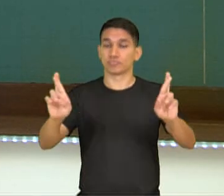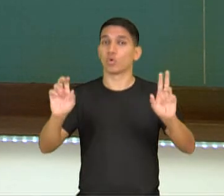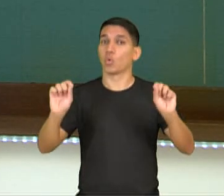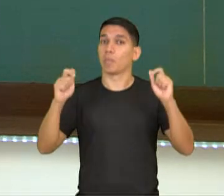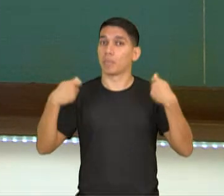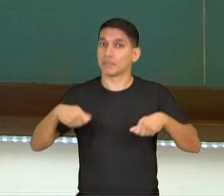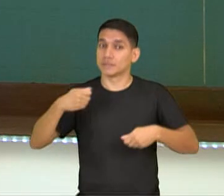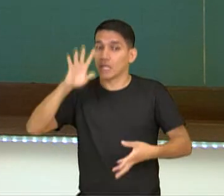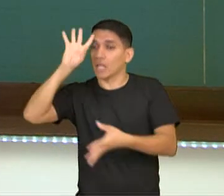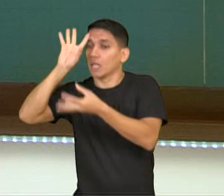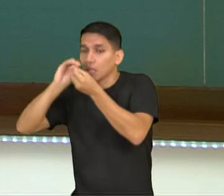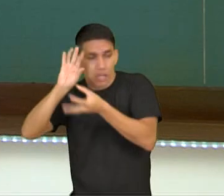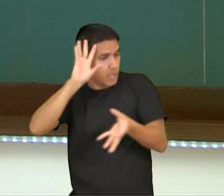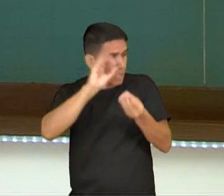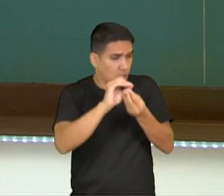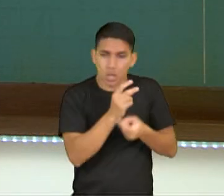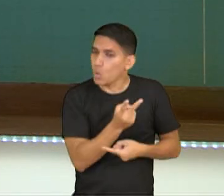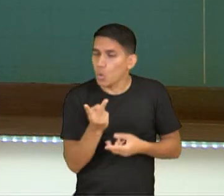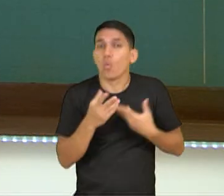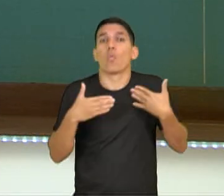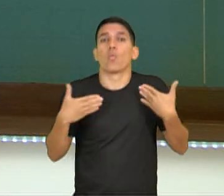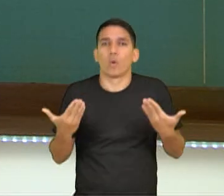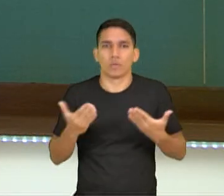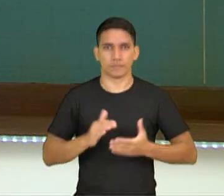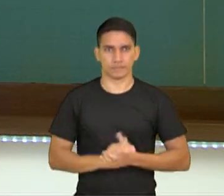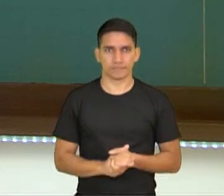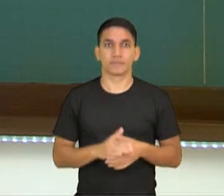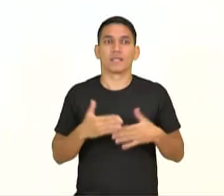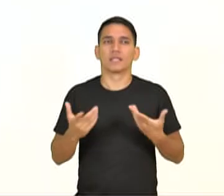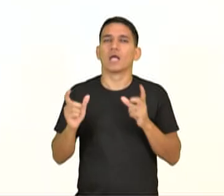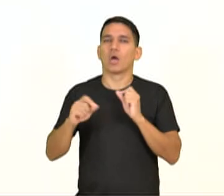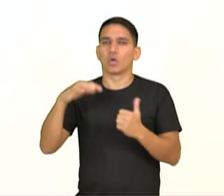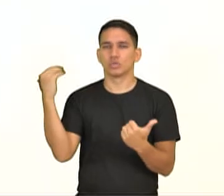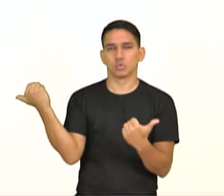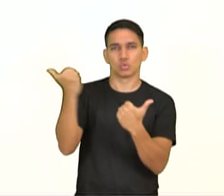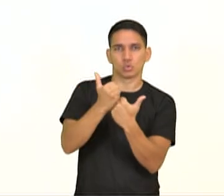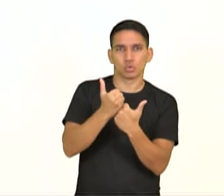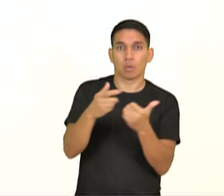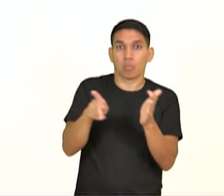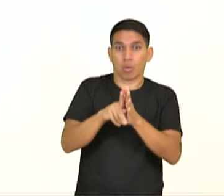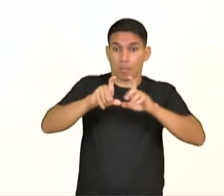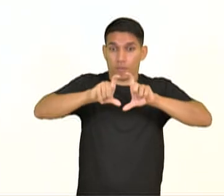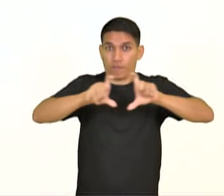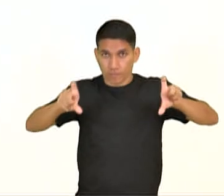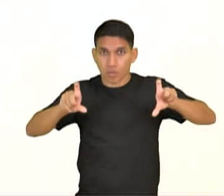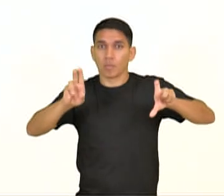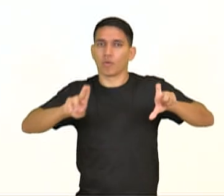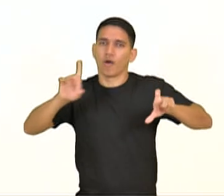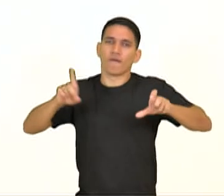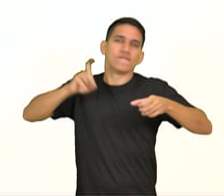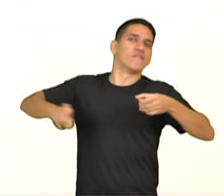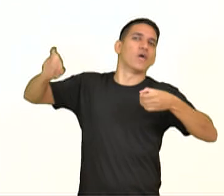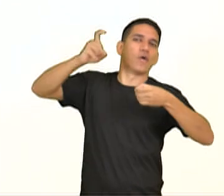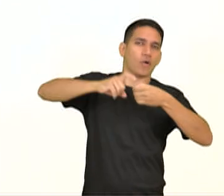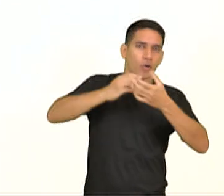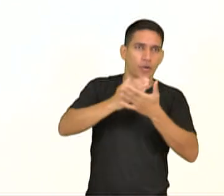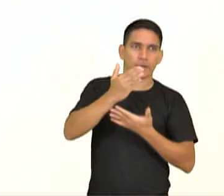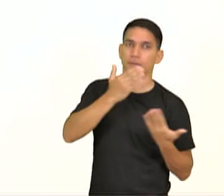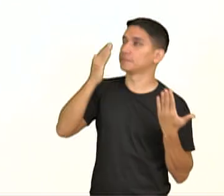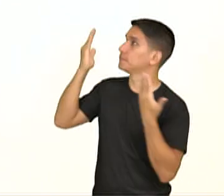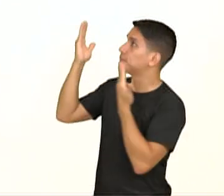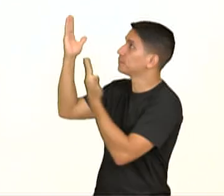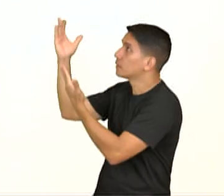interpretar isso também, tá bom, pessoal? Então, substituindo isso lá na fórmula, nós voltamos lá na fórmula e